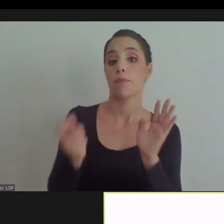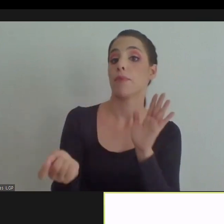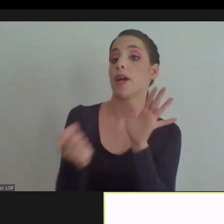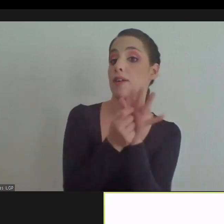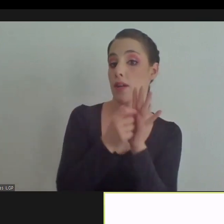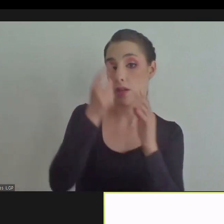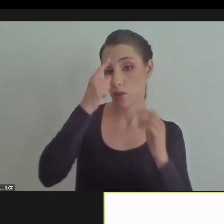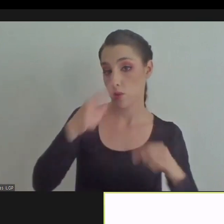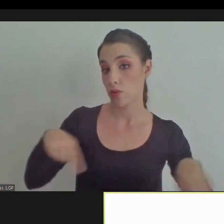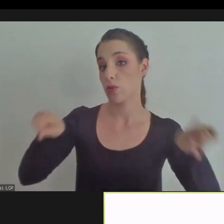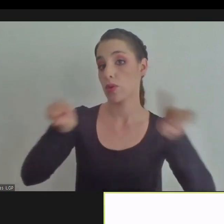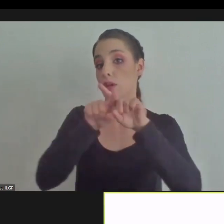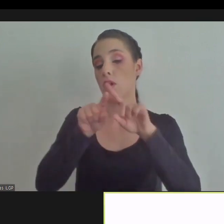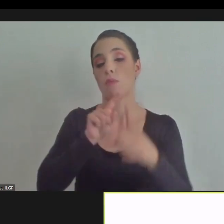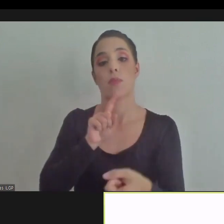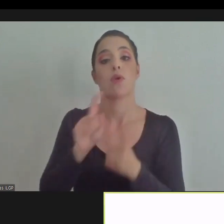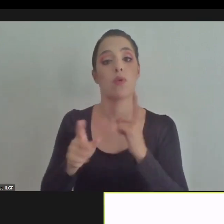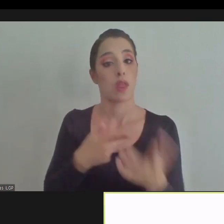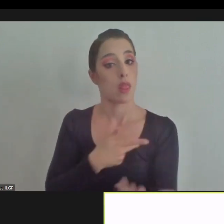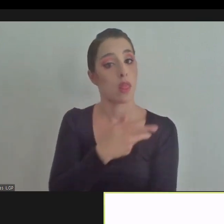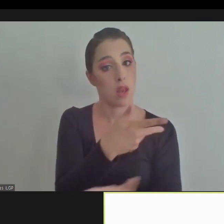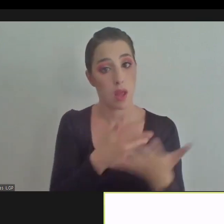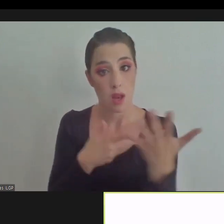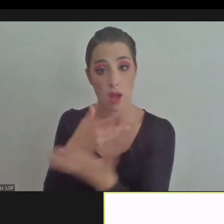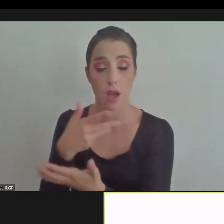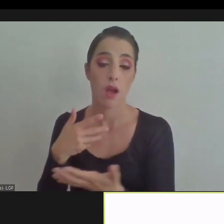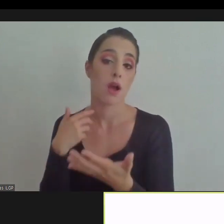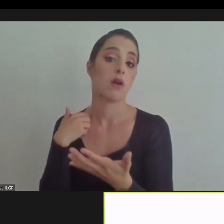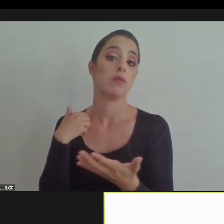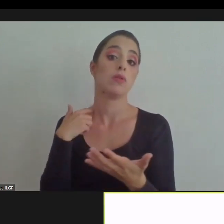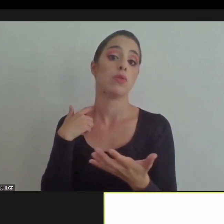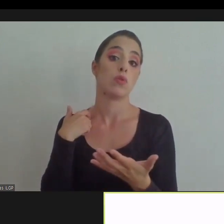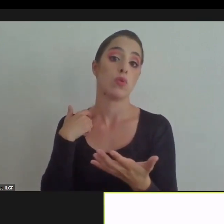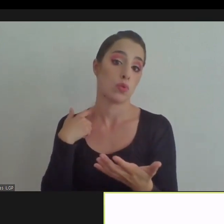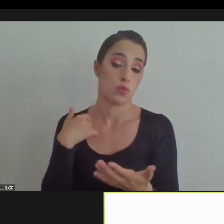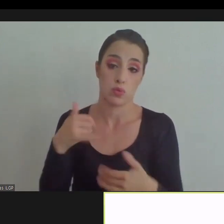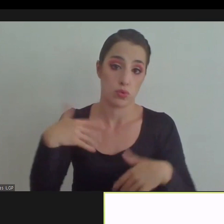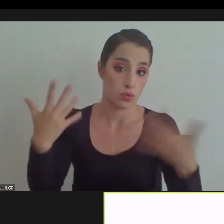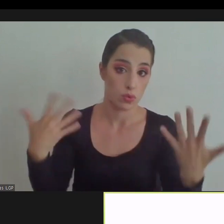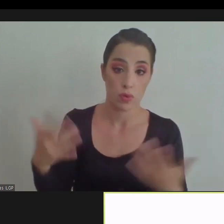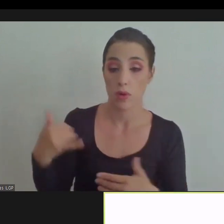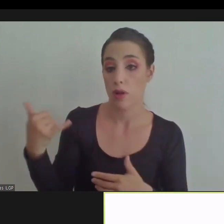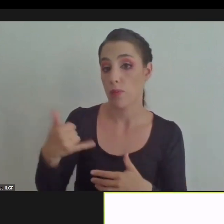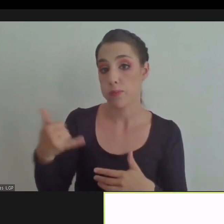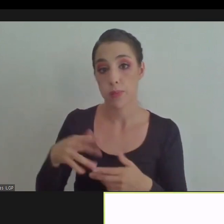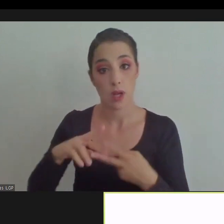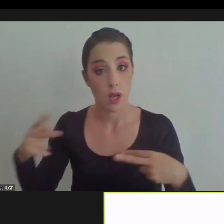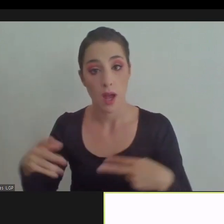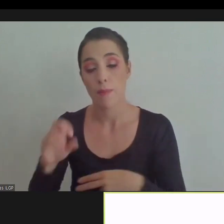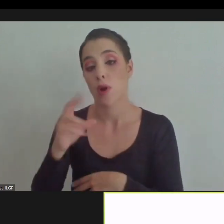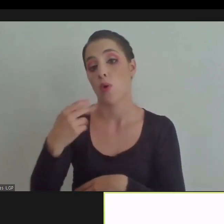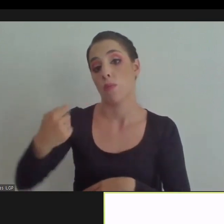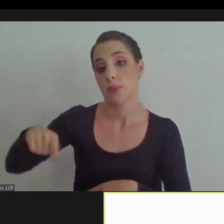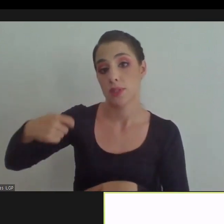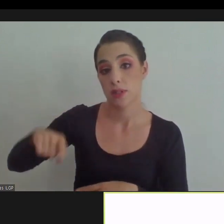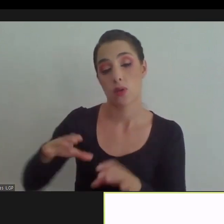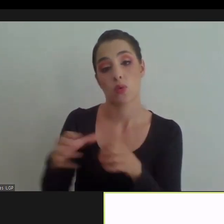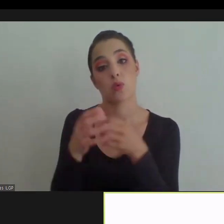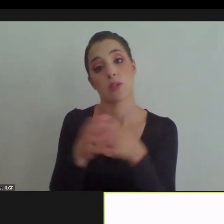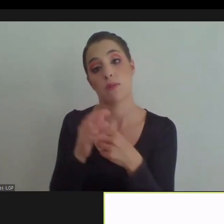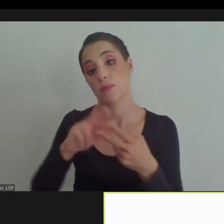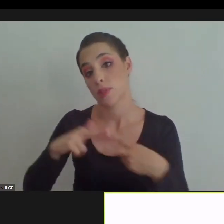audiências para conversar com os vereadores, para conversar com o presidente do Conselho